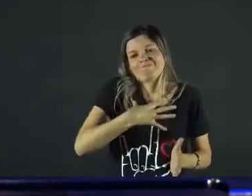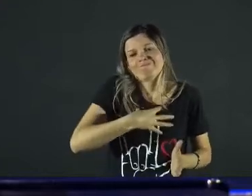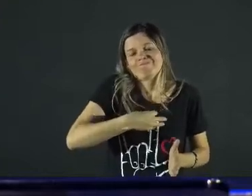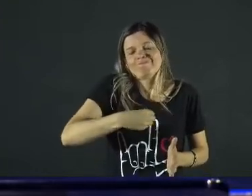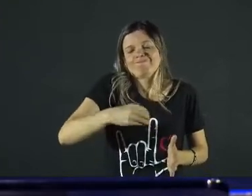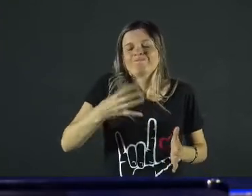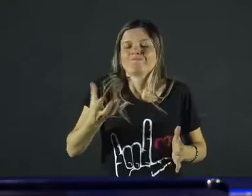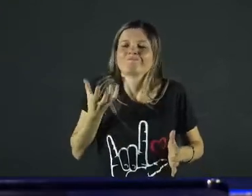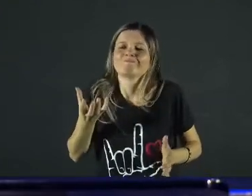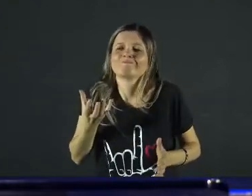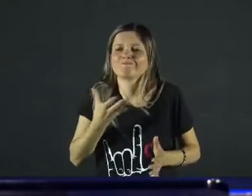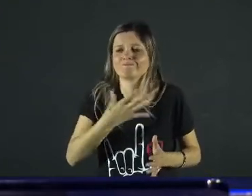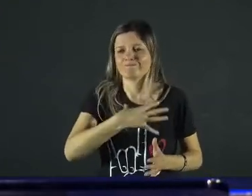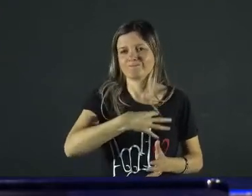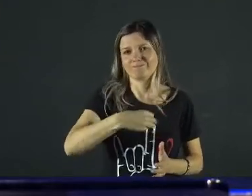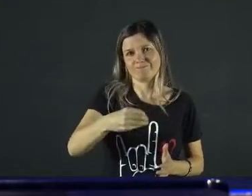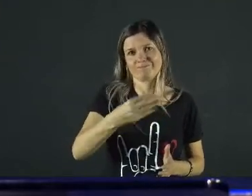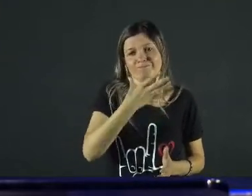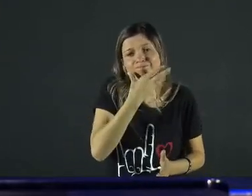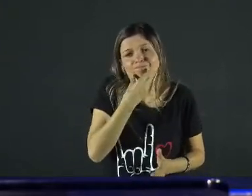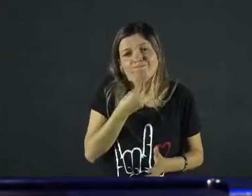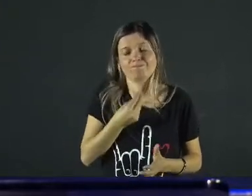tinha desejo de ter um filho.